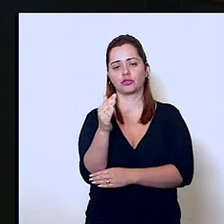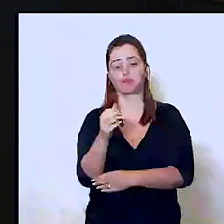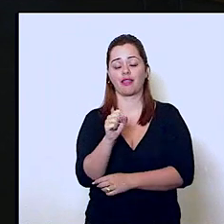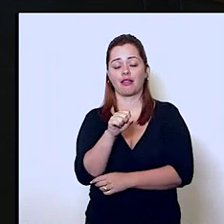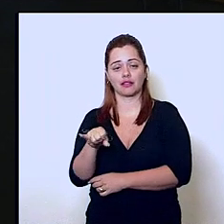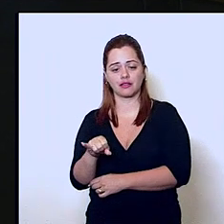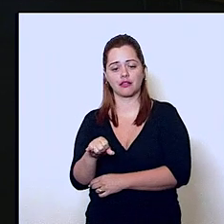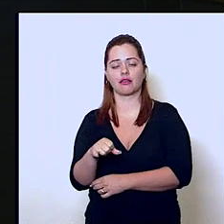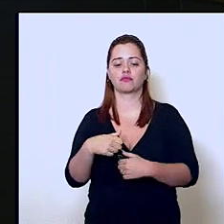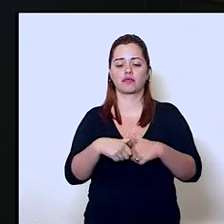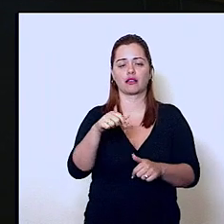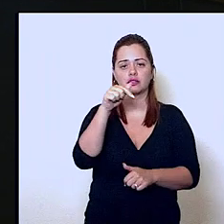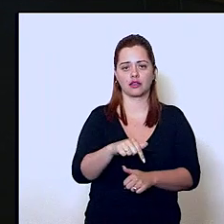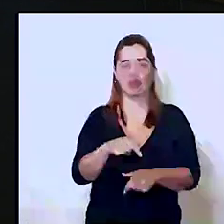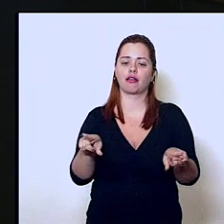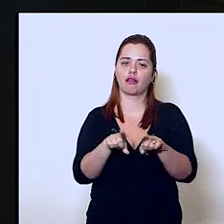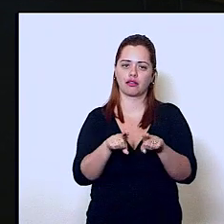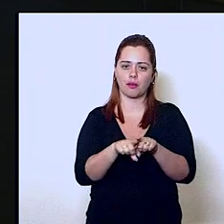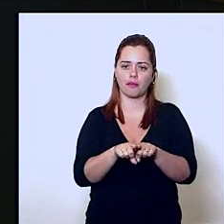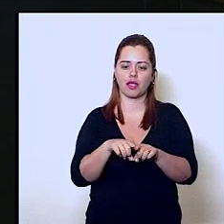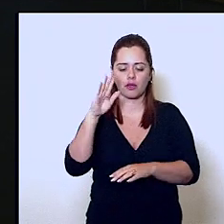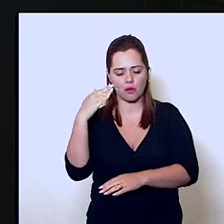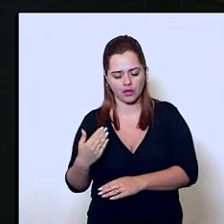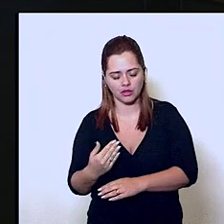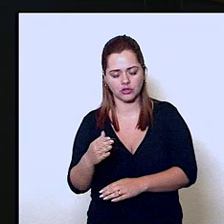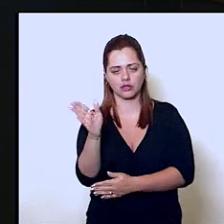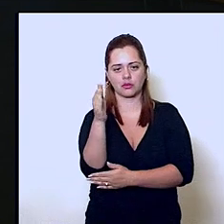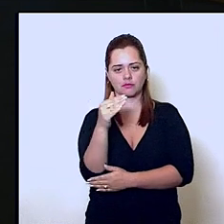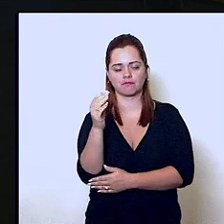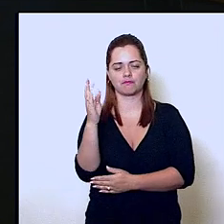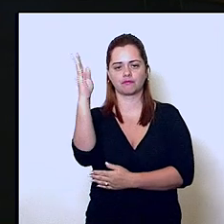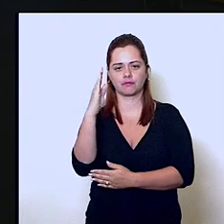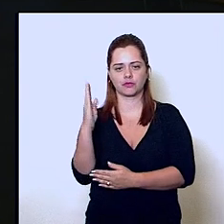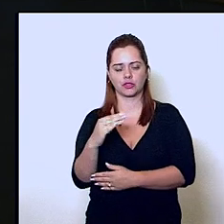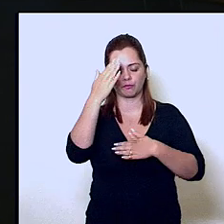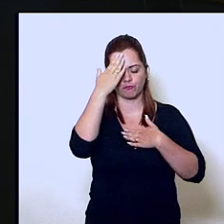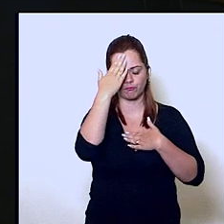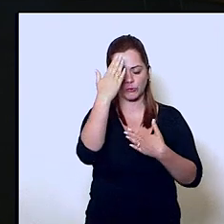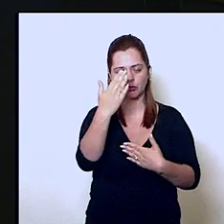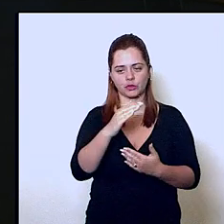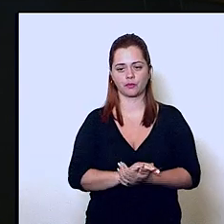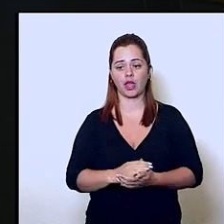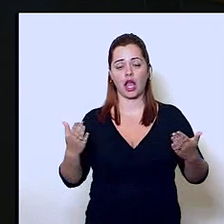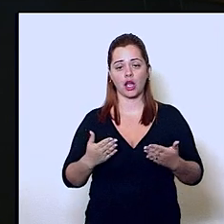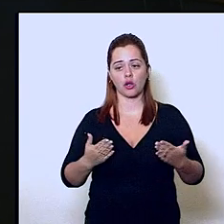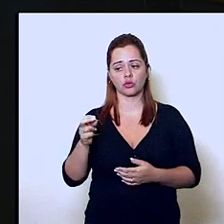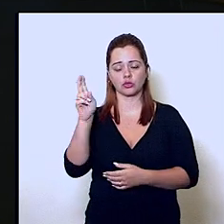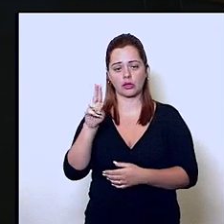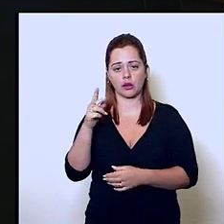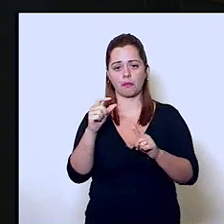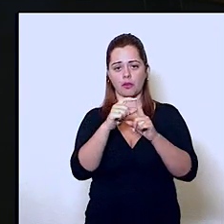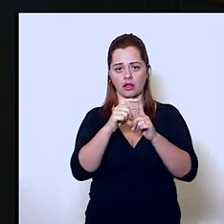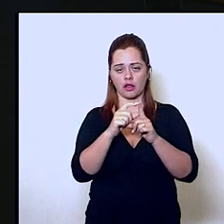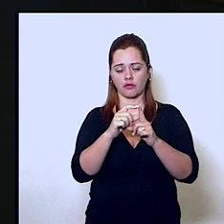a diplomacia brasileira. Muito obrigado. Neste momento, fará uso da palavra o senhor embaixador